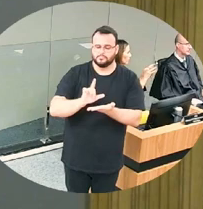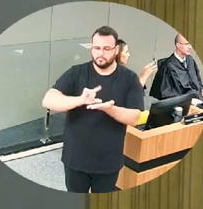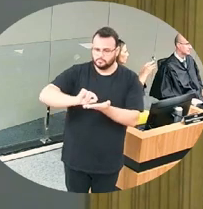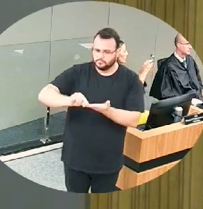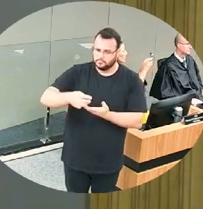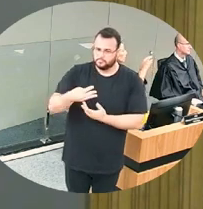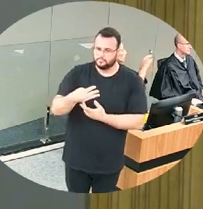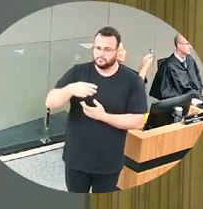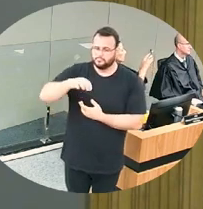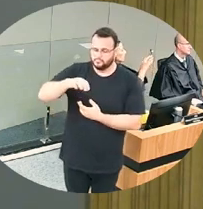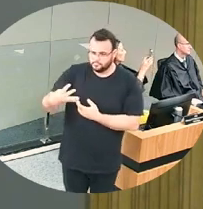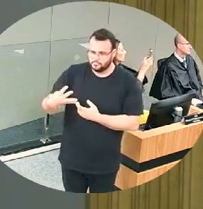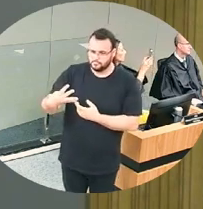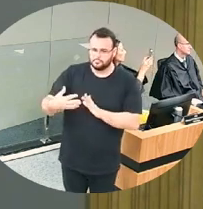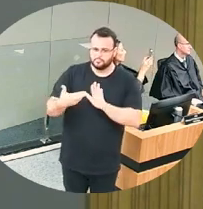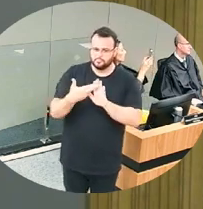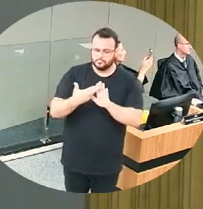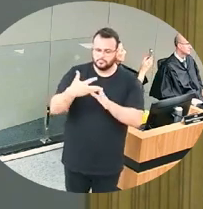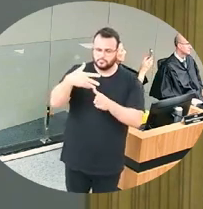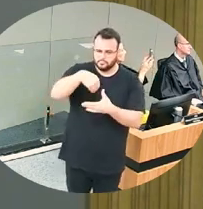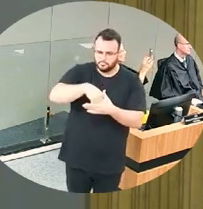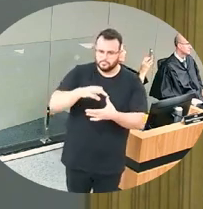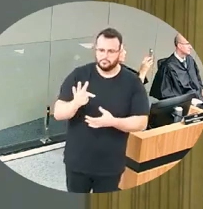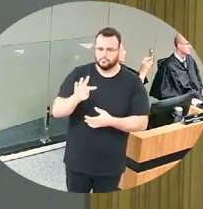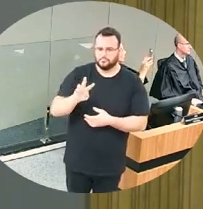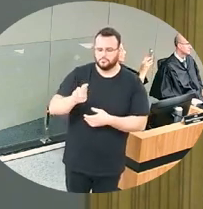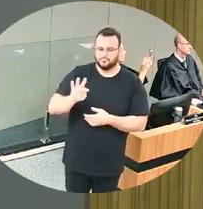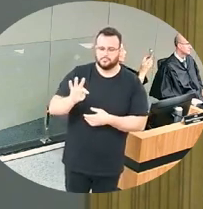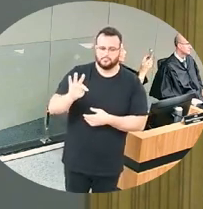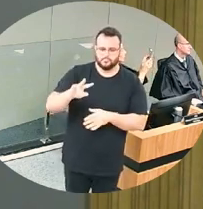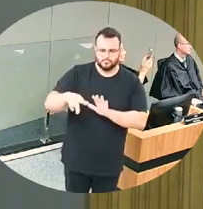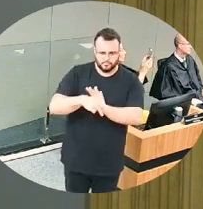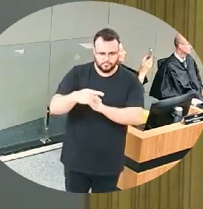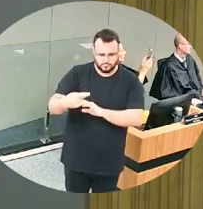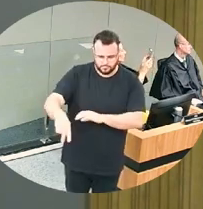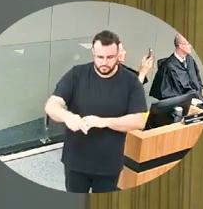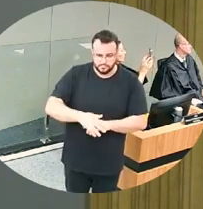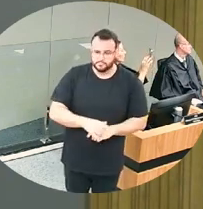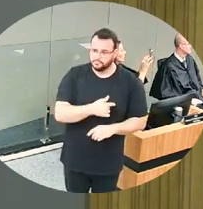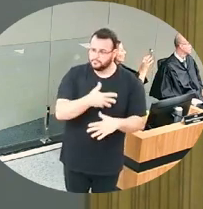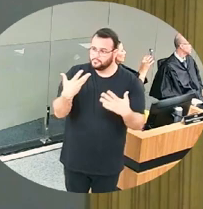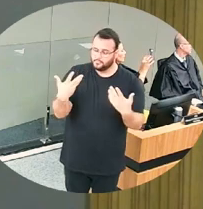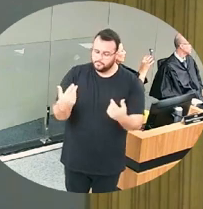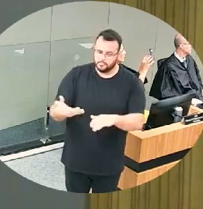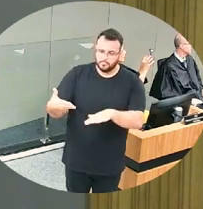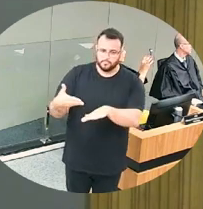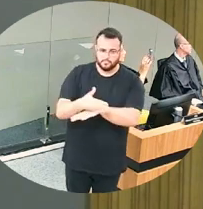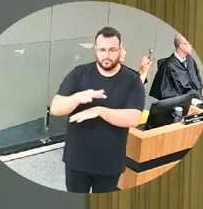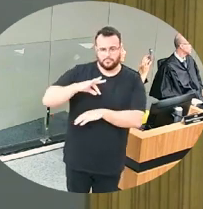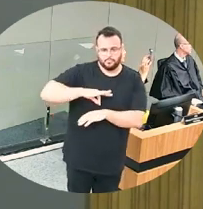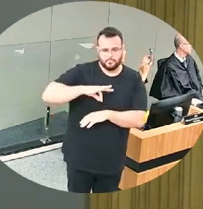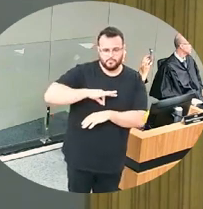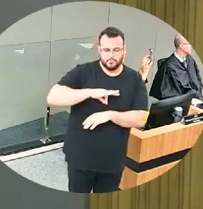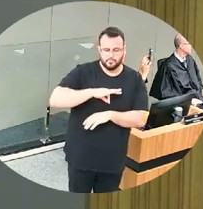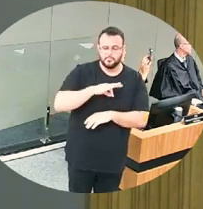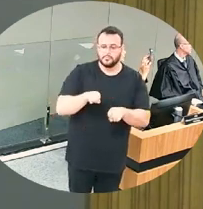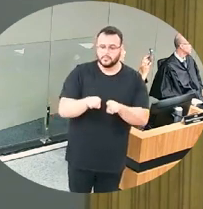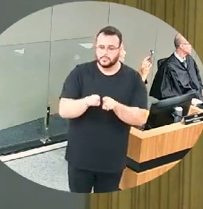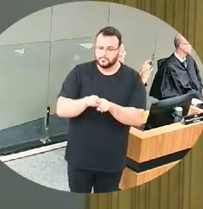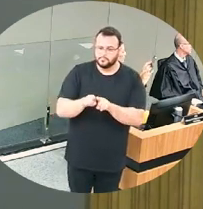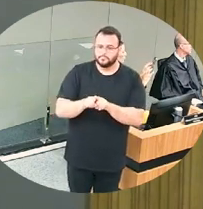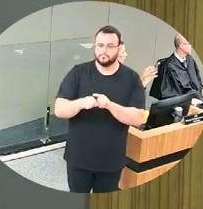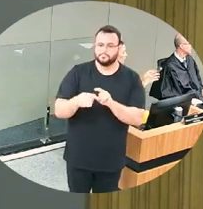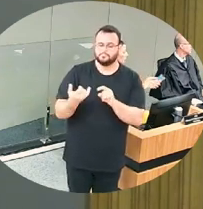do artigo 34 do Regimento Interno deste tribunal autorizou o acesso aos dados de bens e rendas na forma da